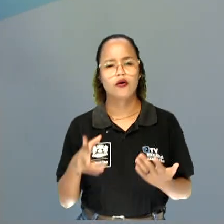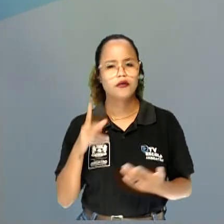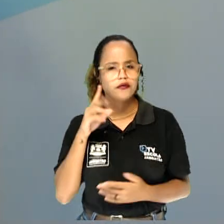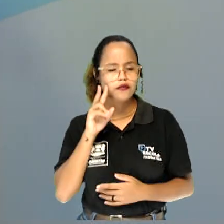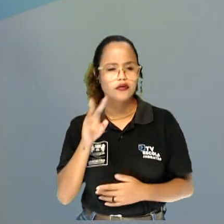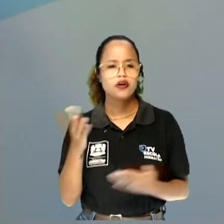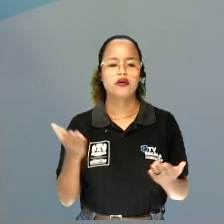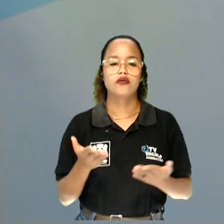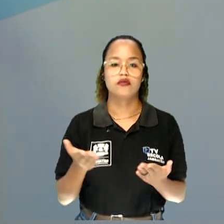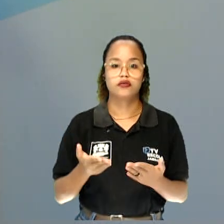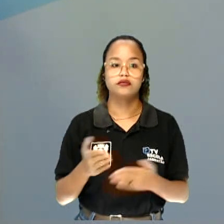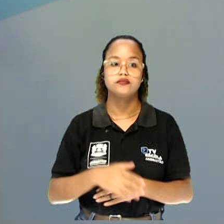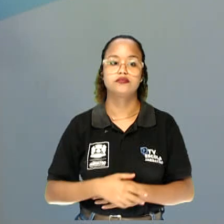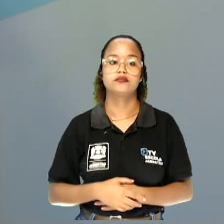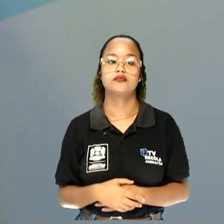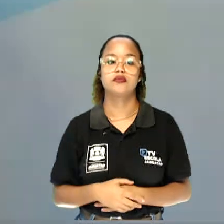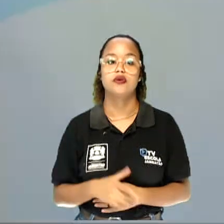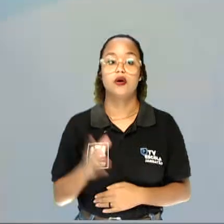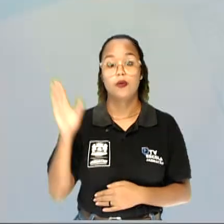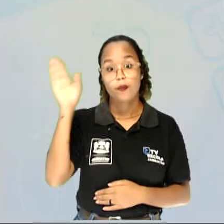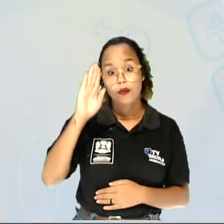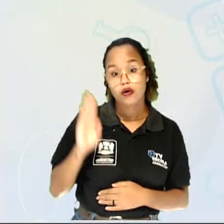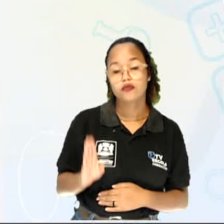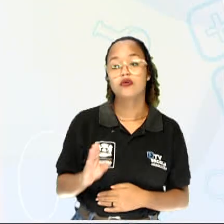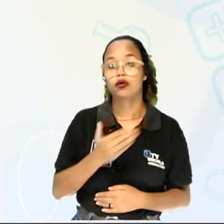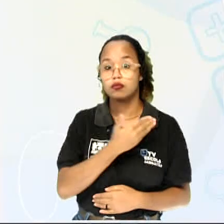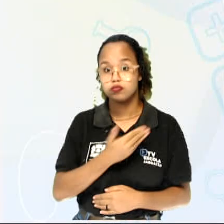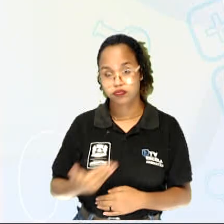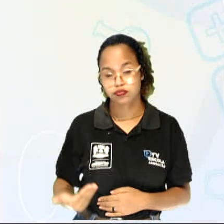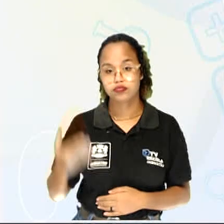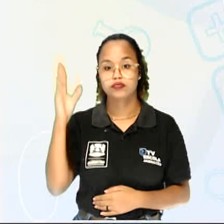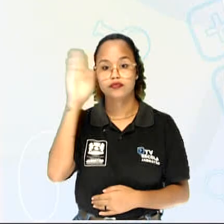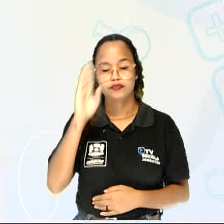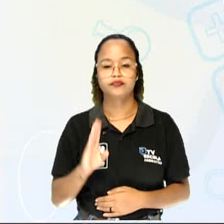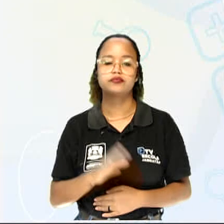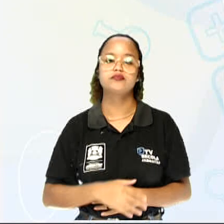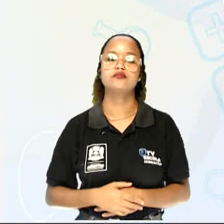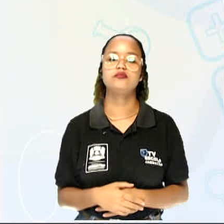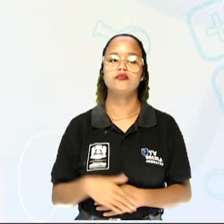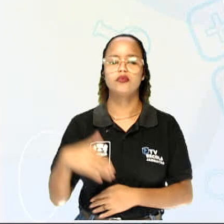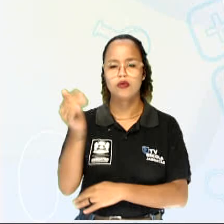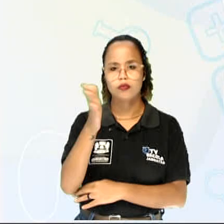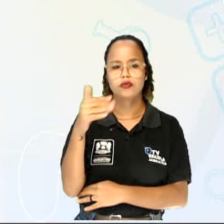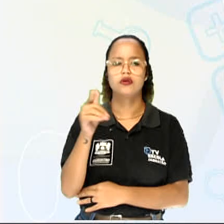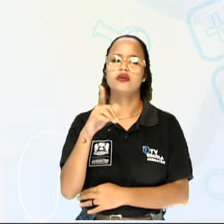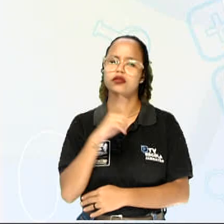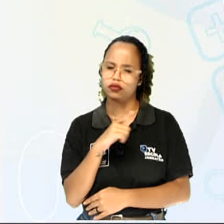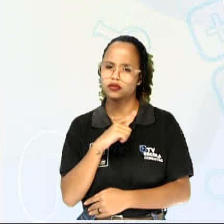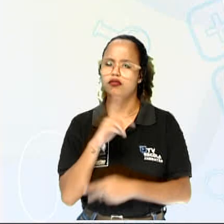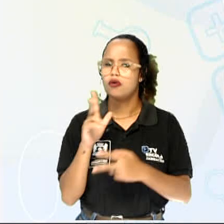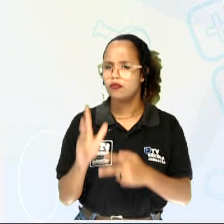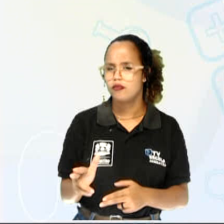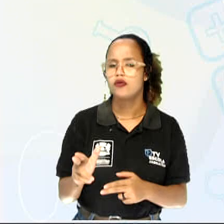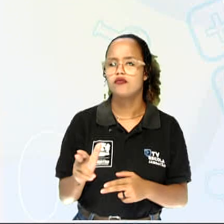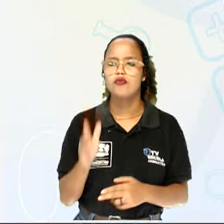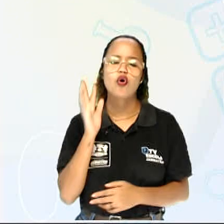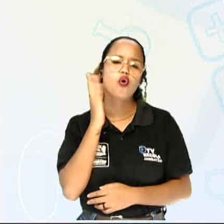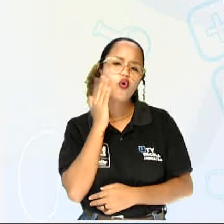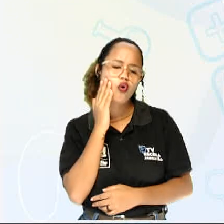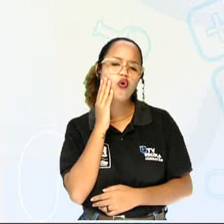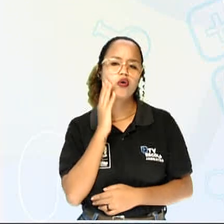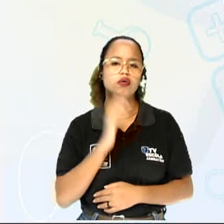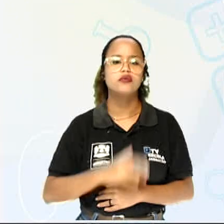slide, ó, bandeira republicana do Brasil. A bandeira republicana manteve o padrão de cores da bandeira imperial de